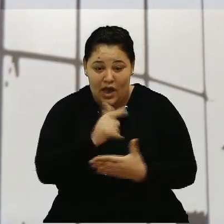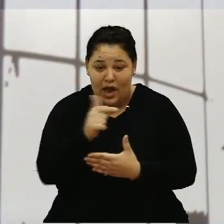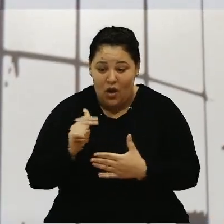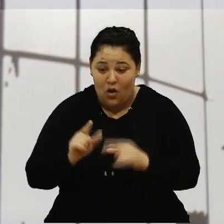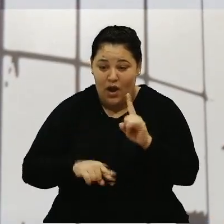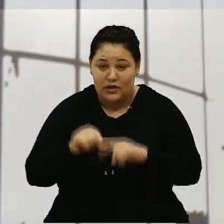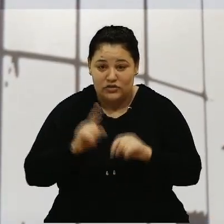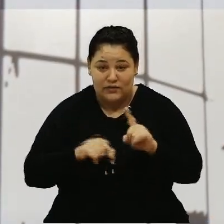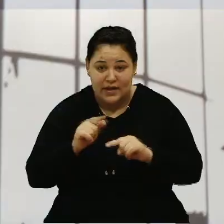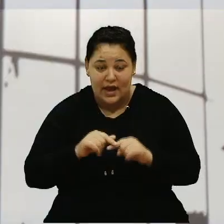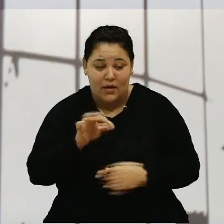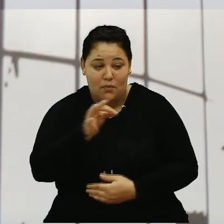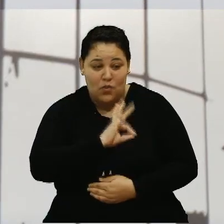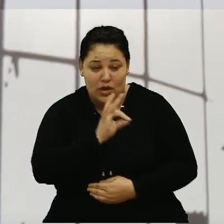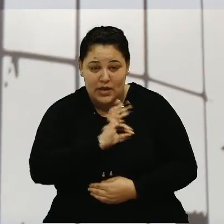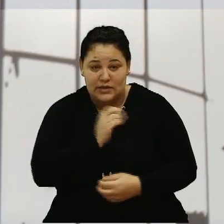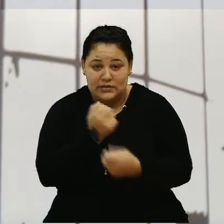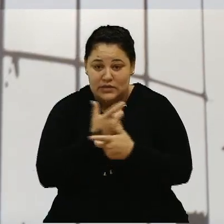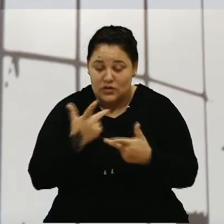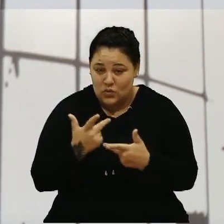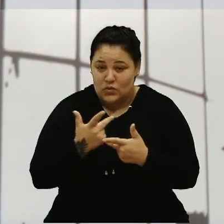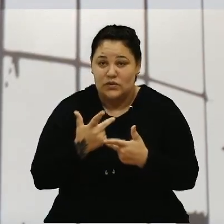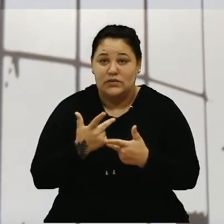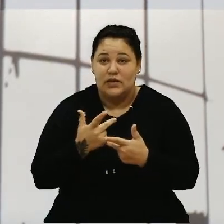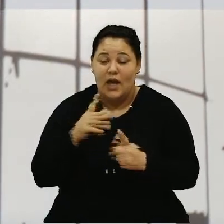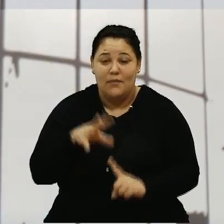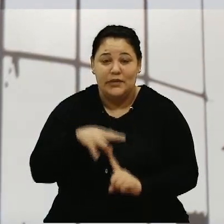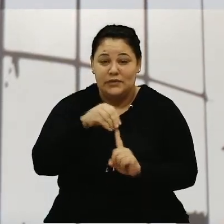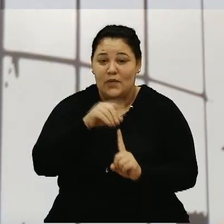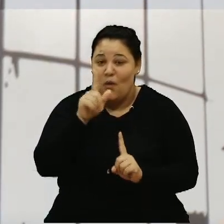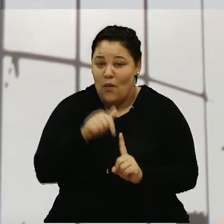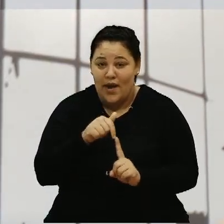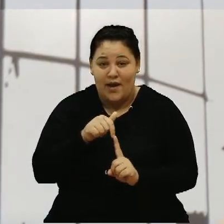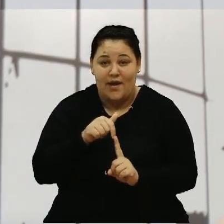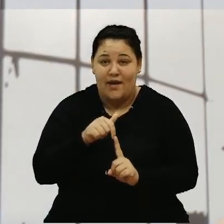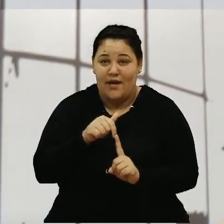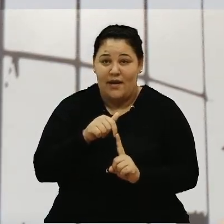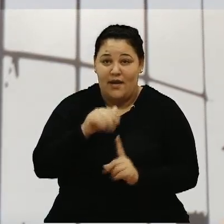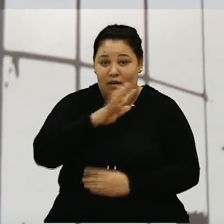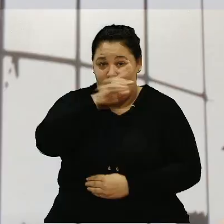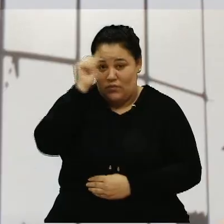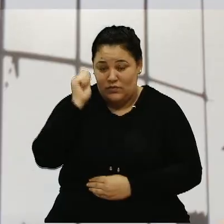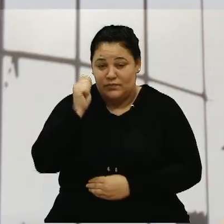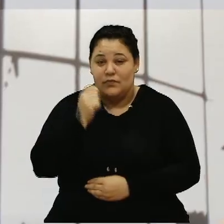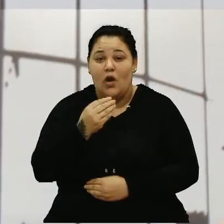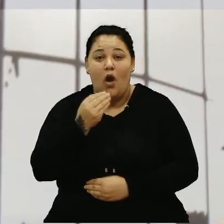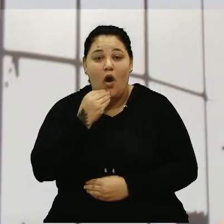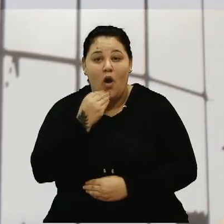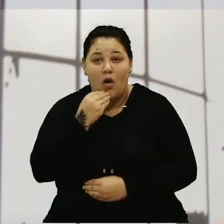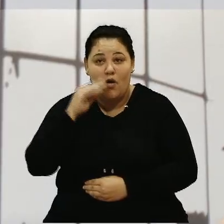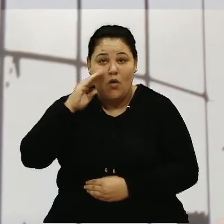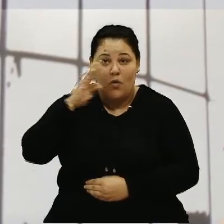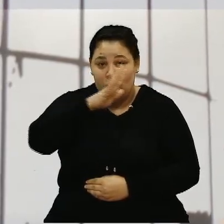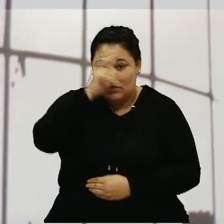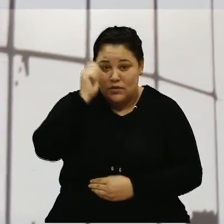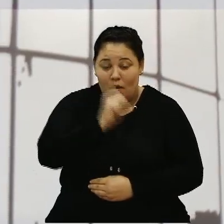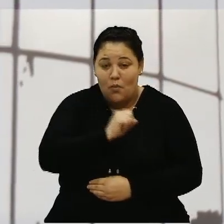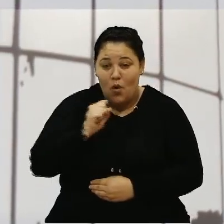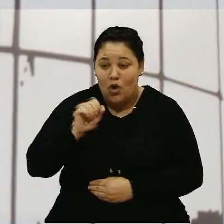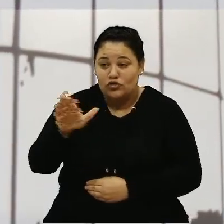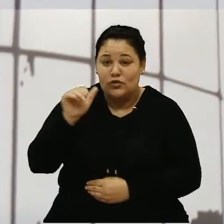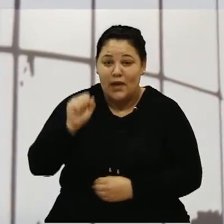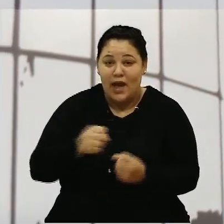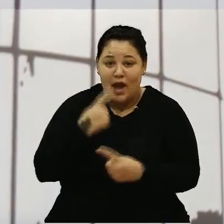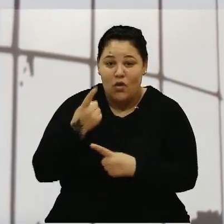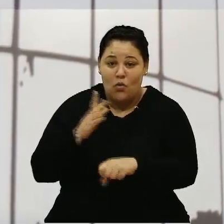de policiamento ostensivo e assim por diante, a prioridade é da Brigada Militar. Óbvio que a Guarda Municipal pode ser acionada em algum